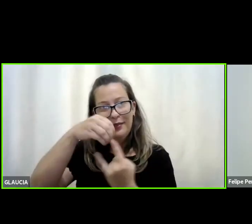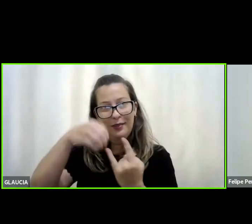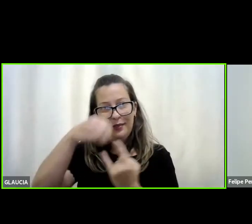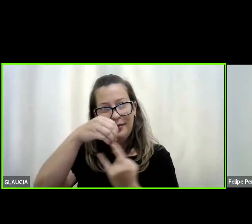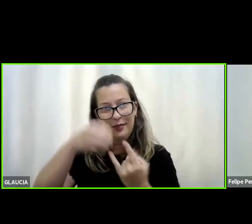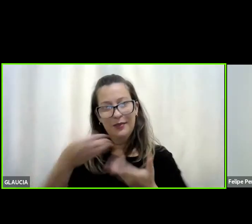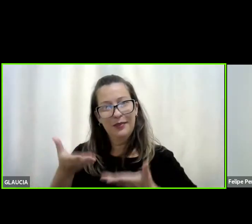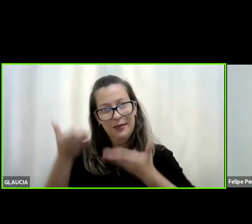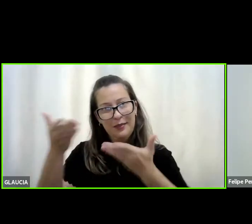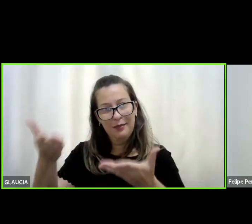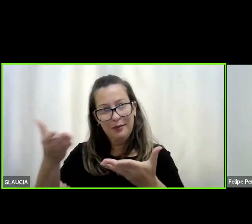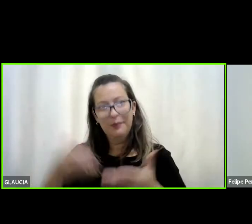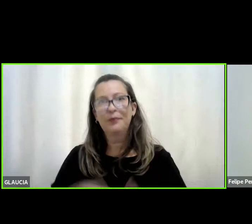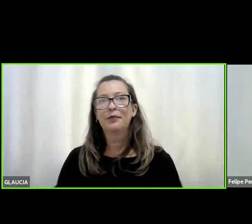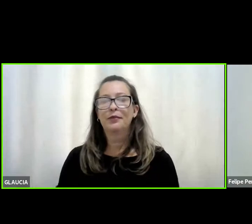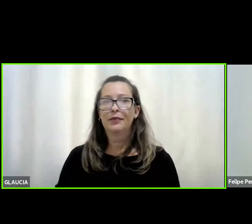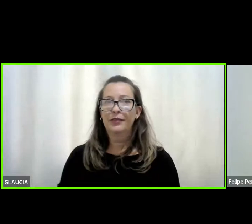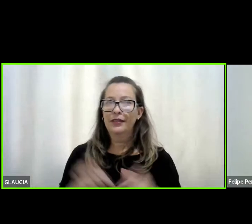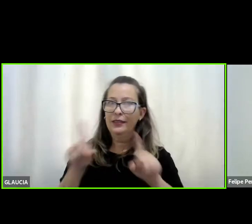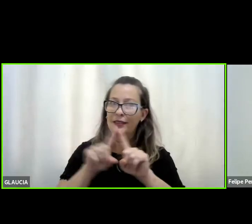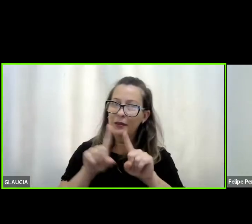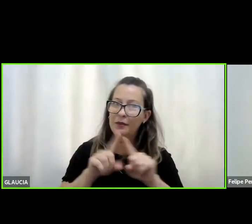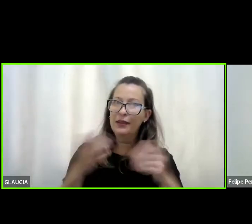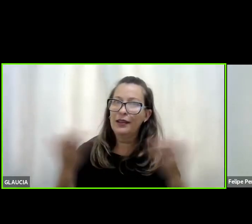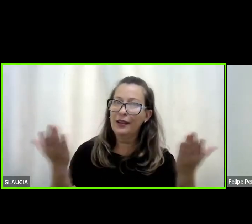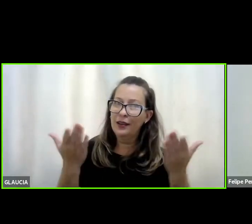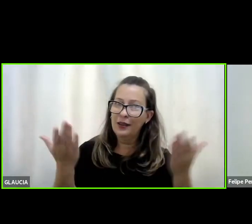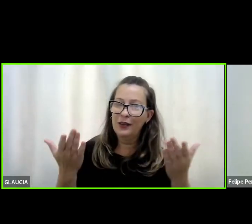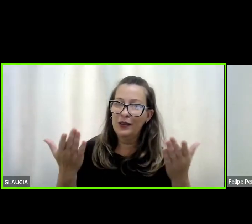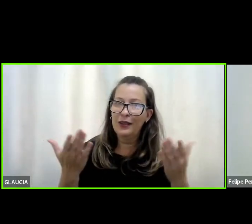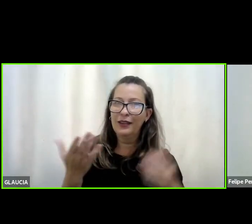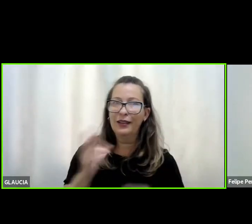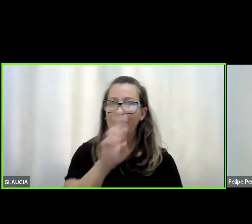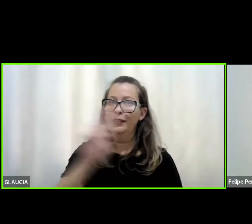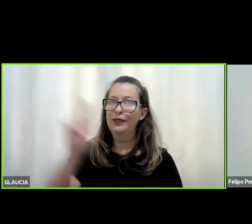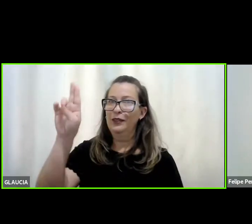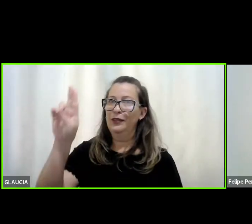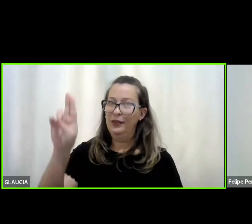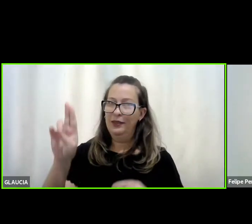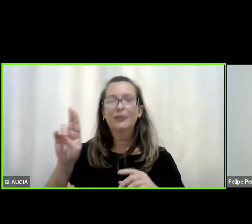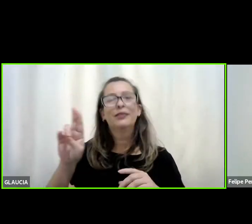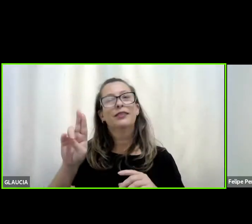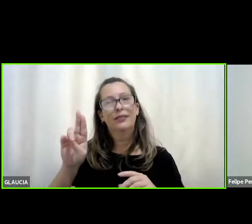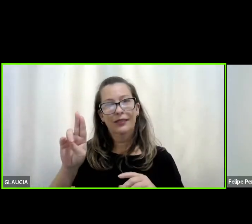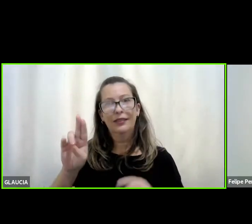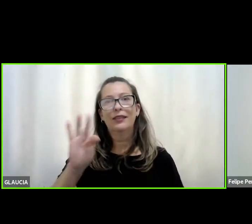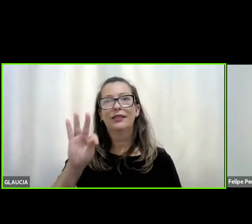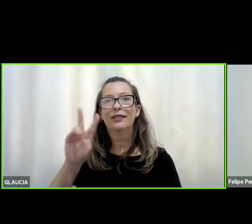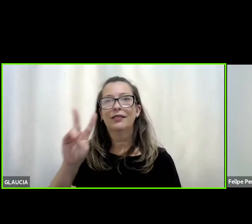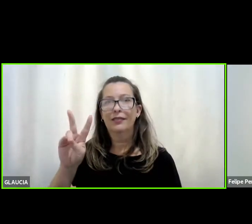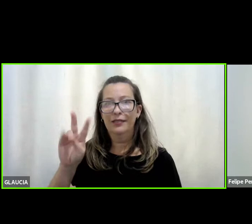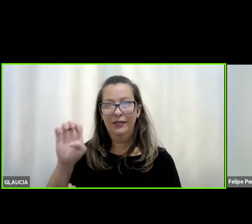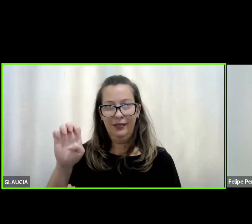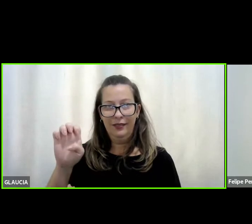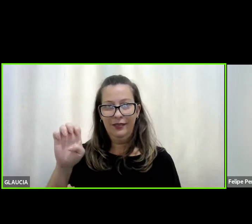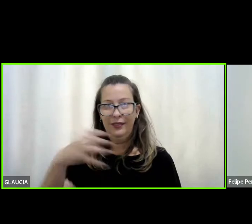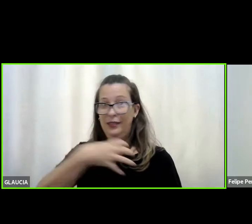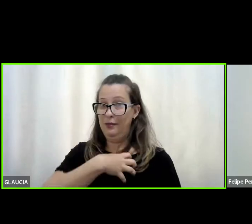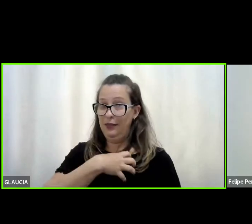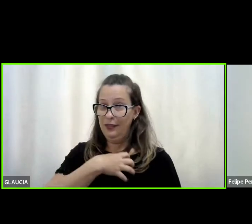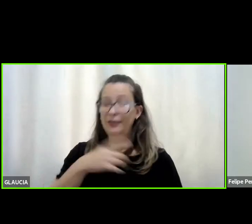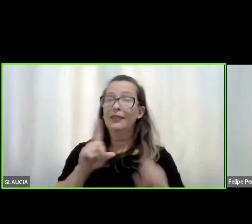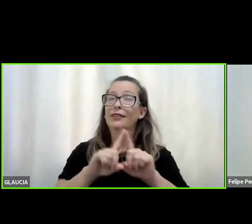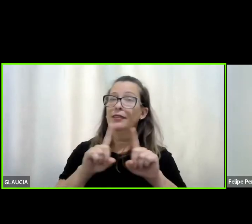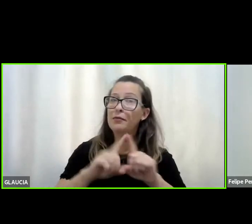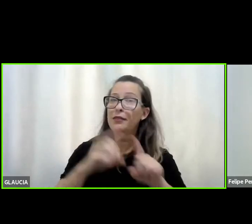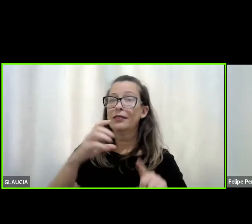E em nome daqui da TVE Bahia e da Educadora FM da Bahia, de Salvador, de onde